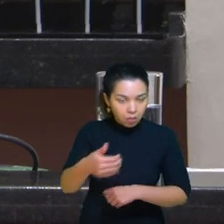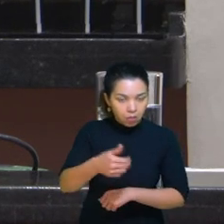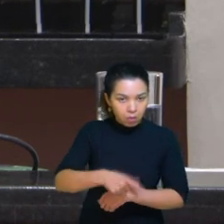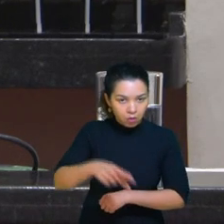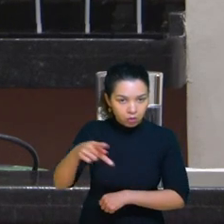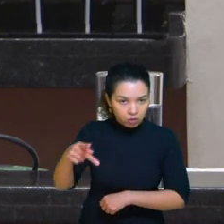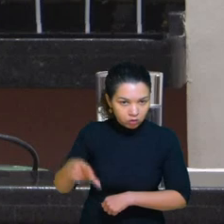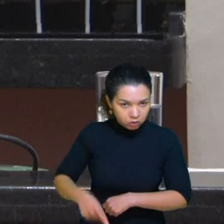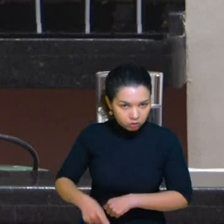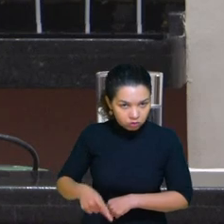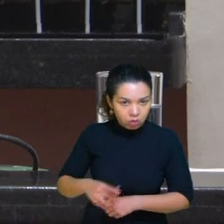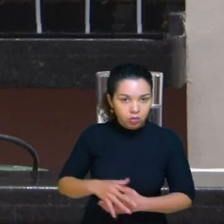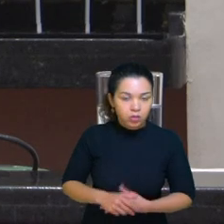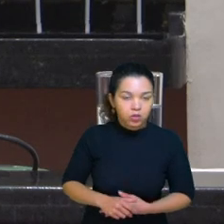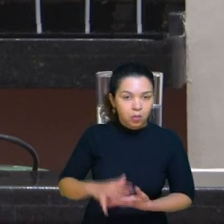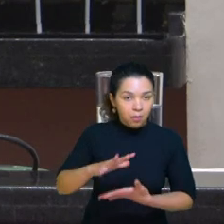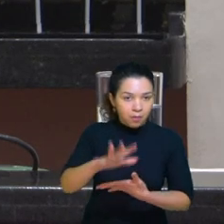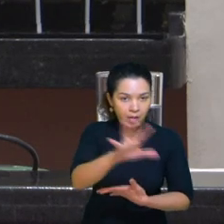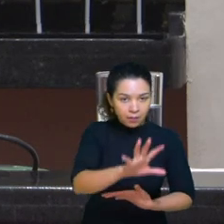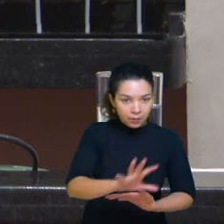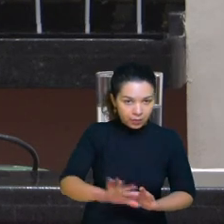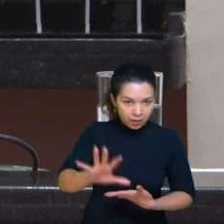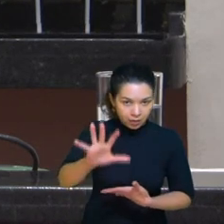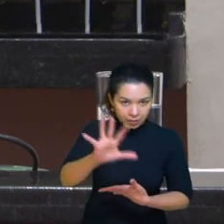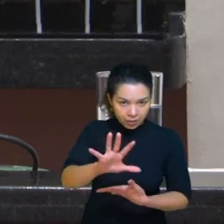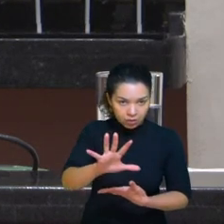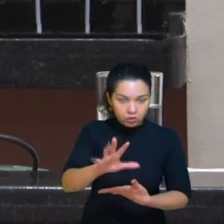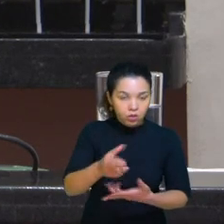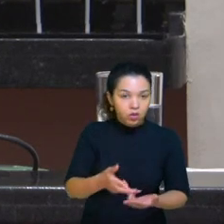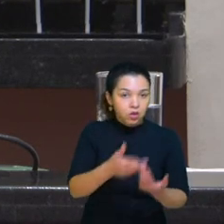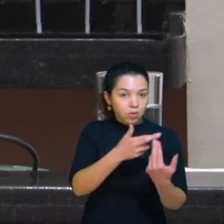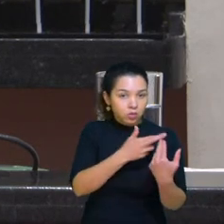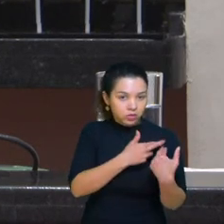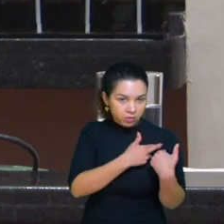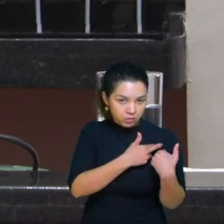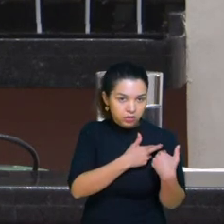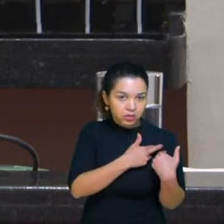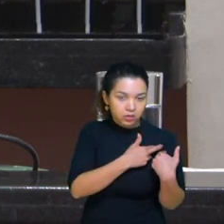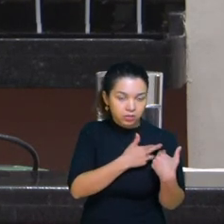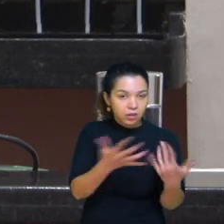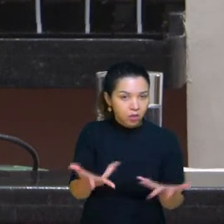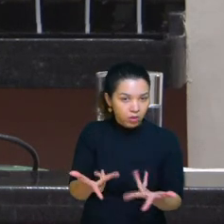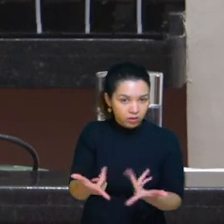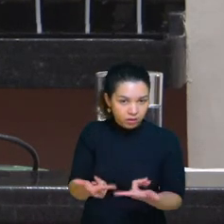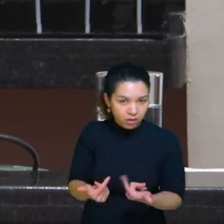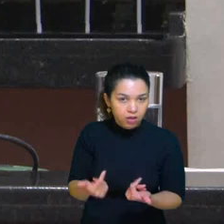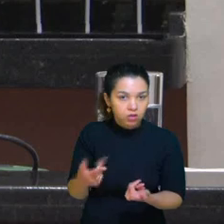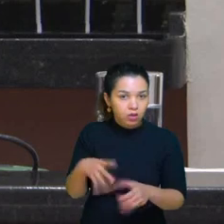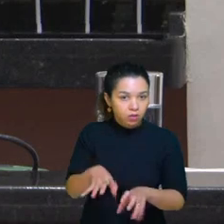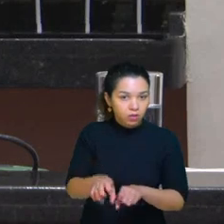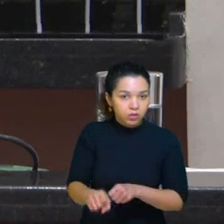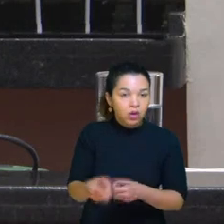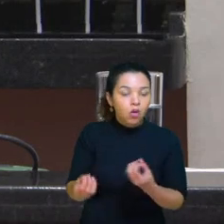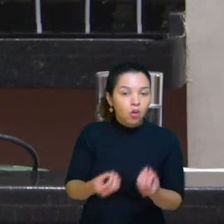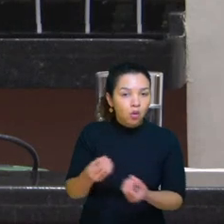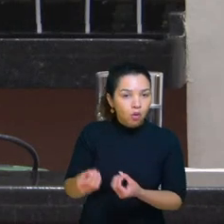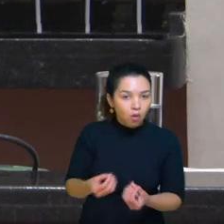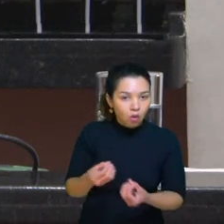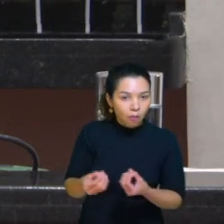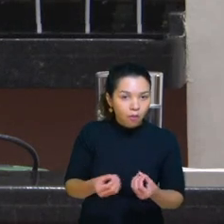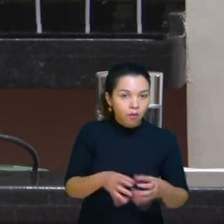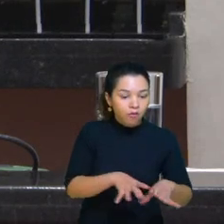responsabilizar pela qualidade dessa formação como é que eu vou fazer uma formação continuada articulada com a formação